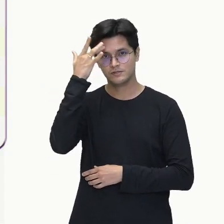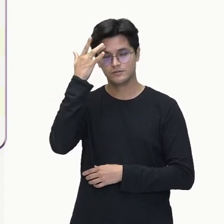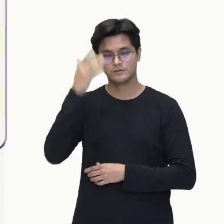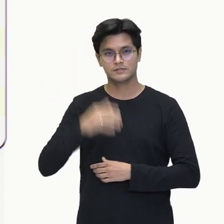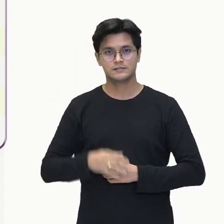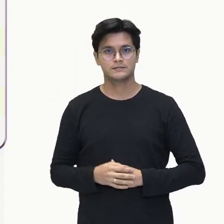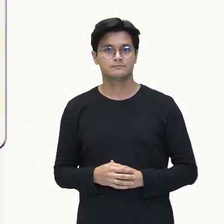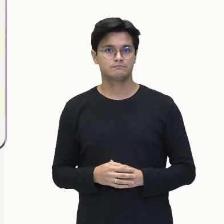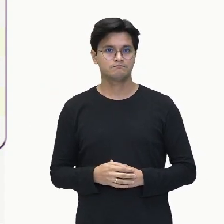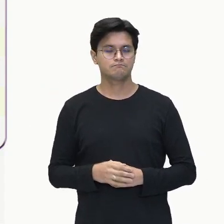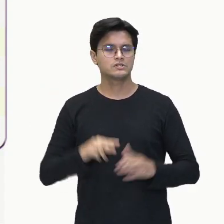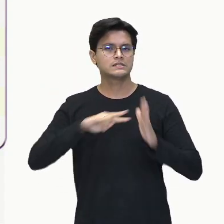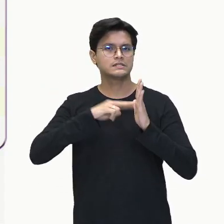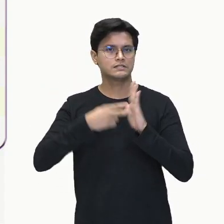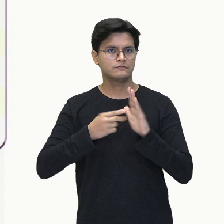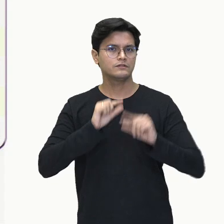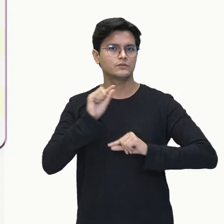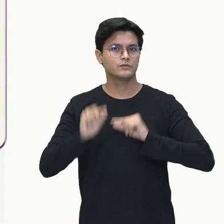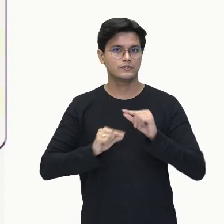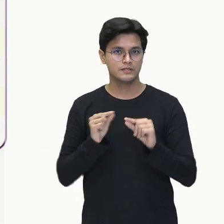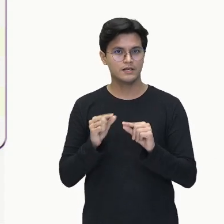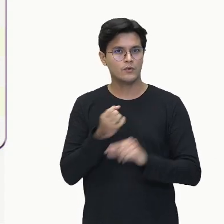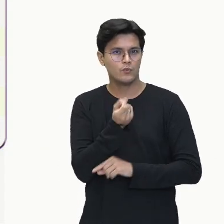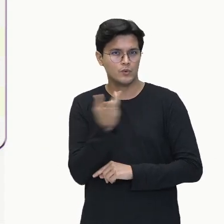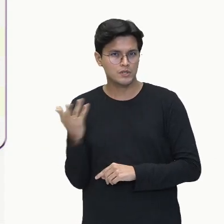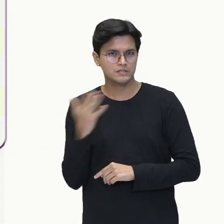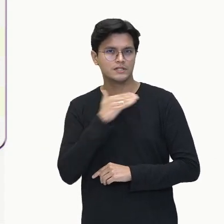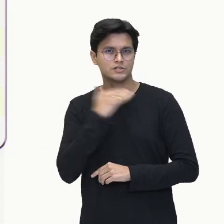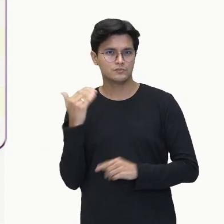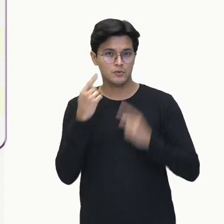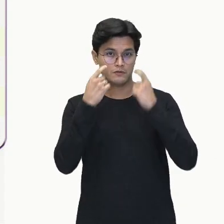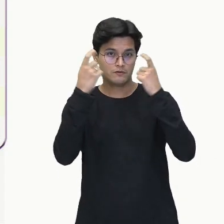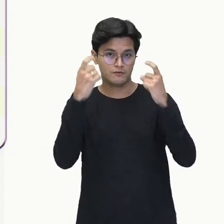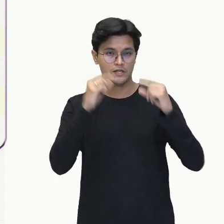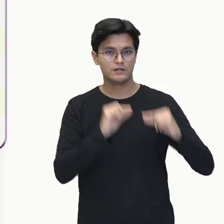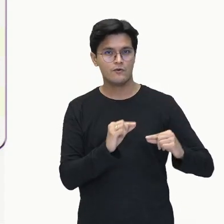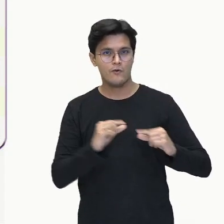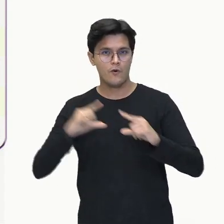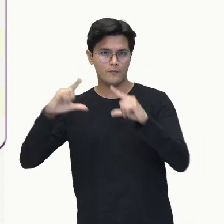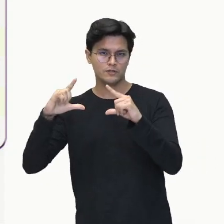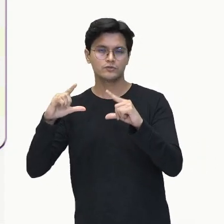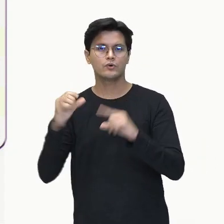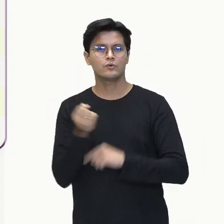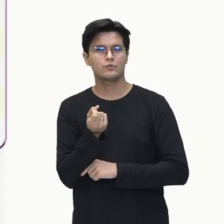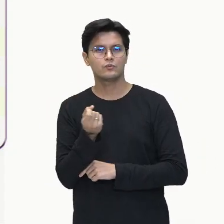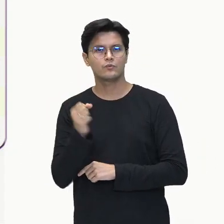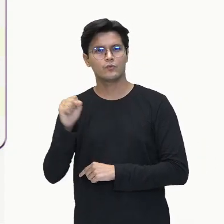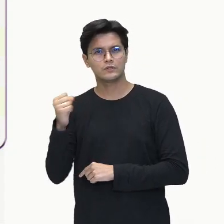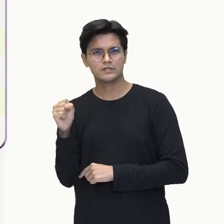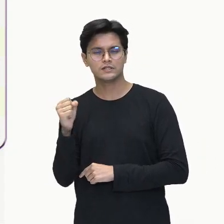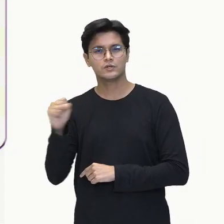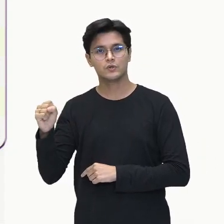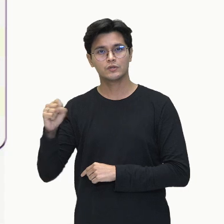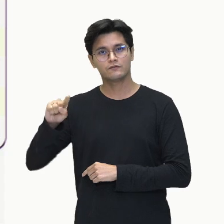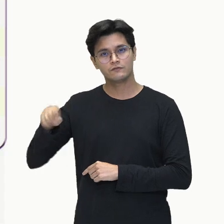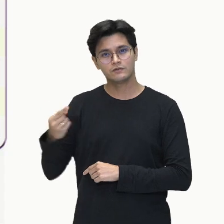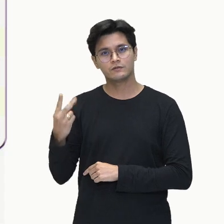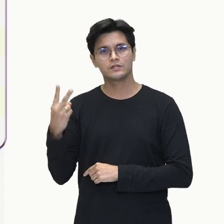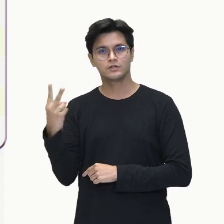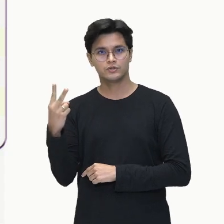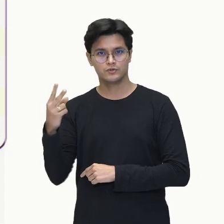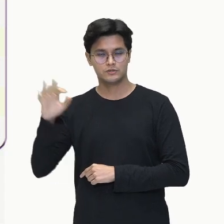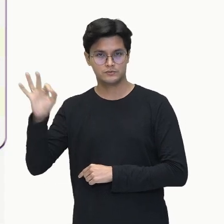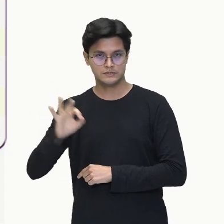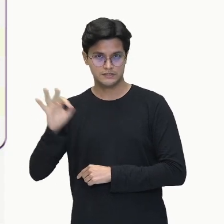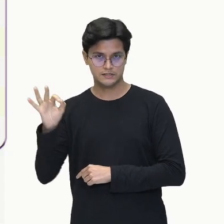dizer que houve um aumento de 88,2% no número desse MVI,